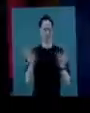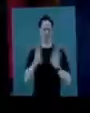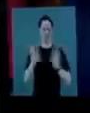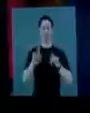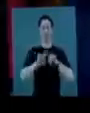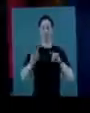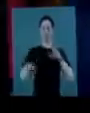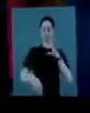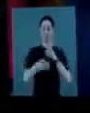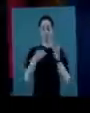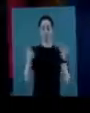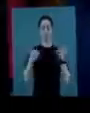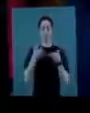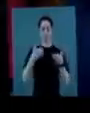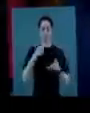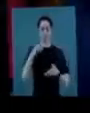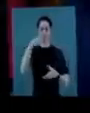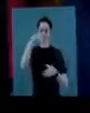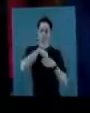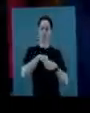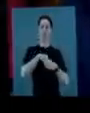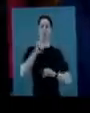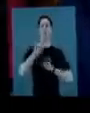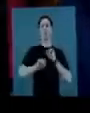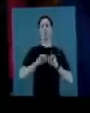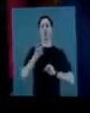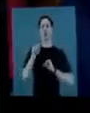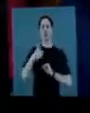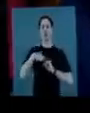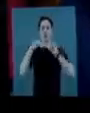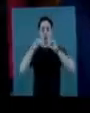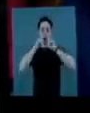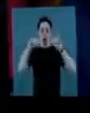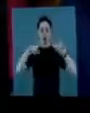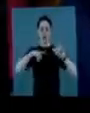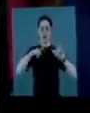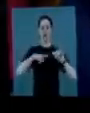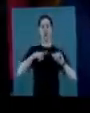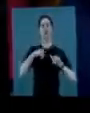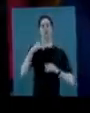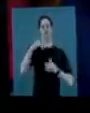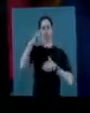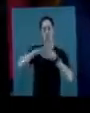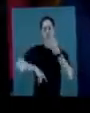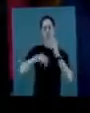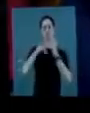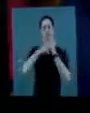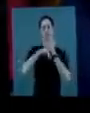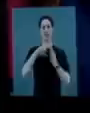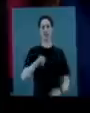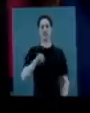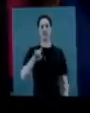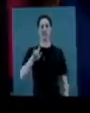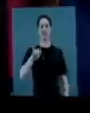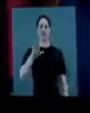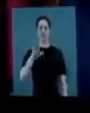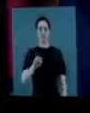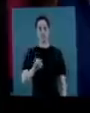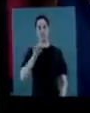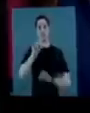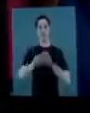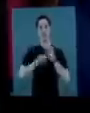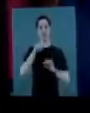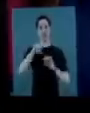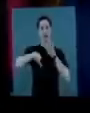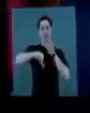aqui nos altos que eu publiquei um documento sigiloso que esse era